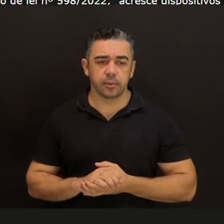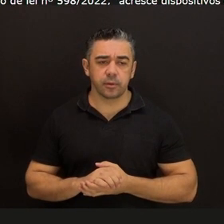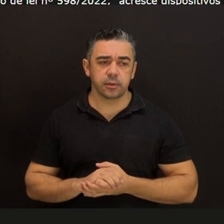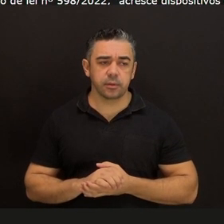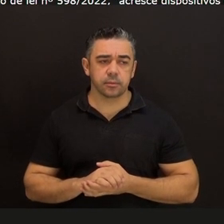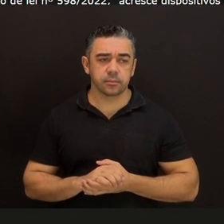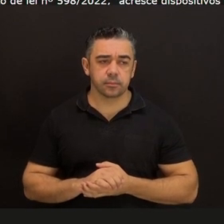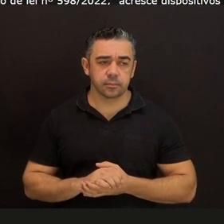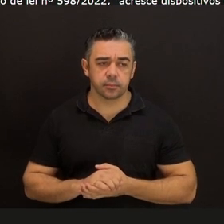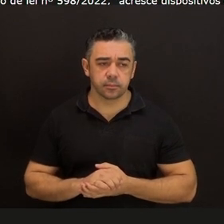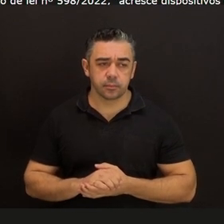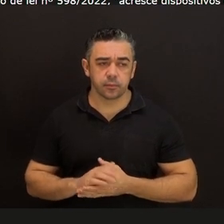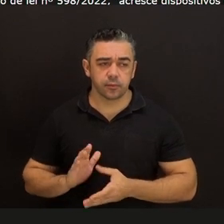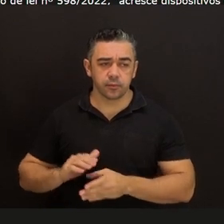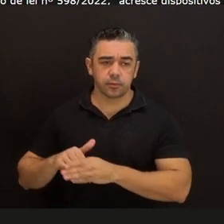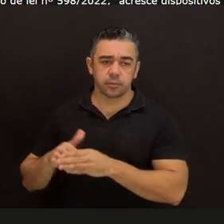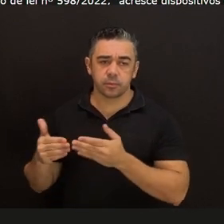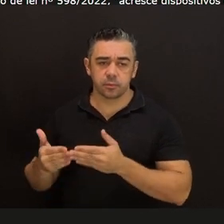votação aberta